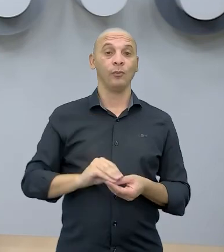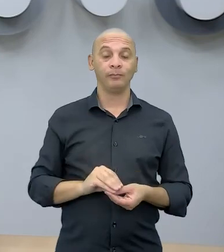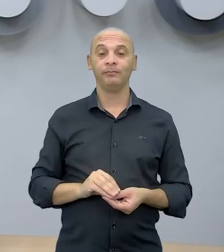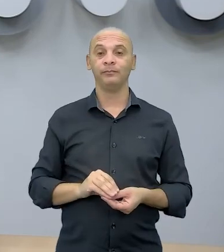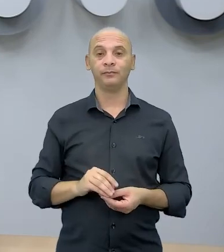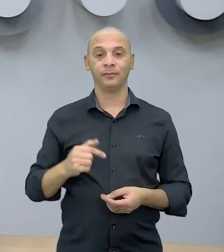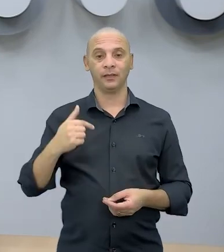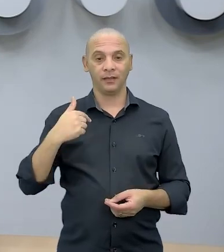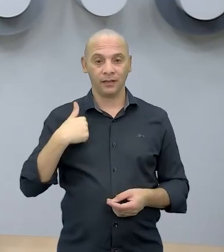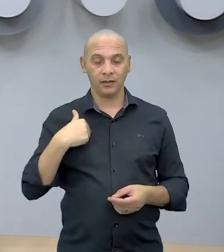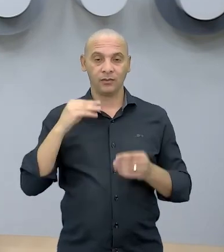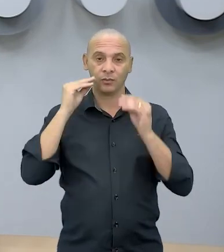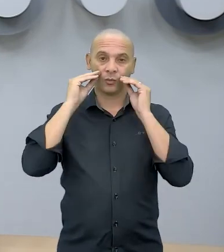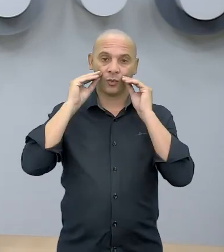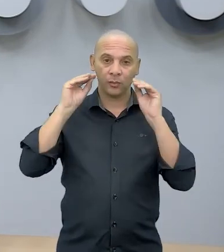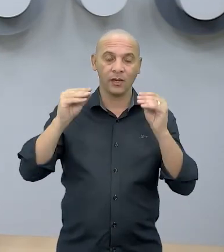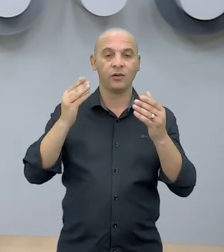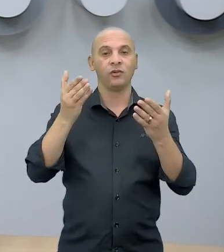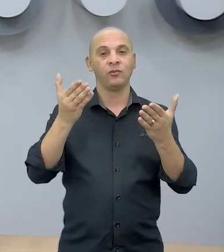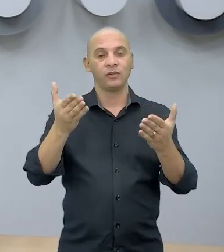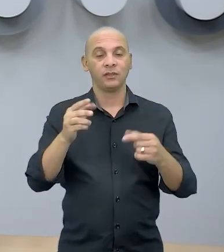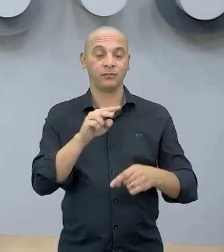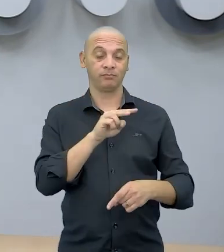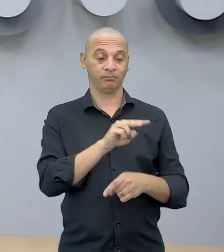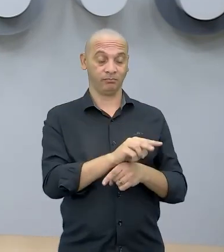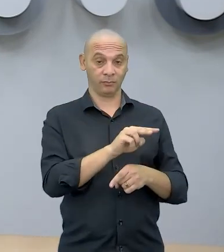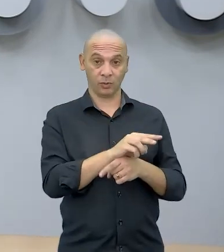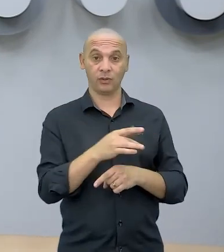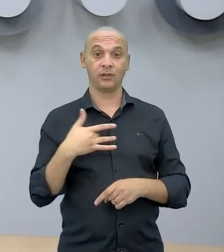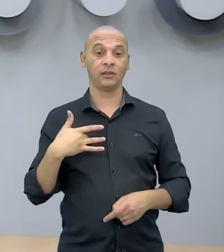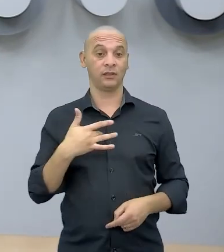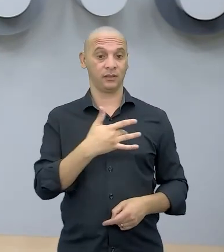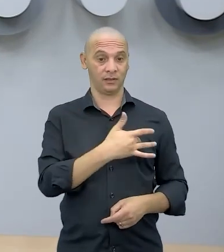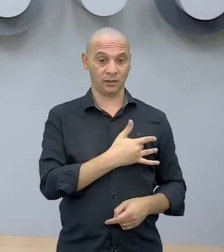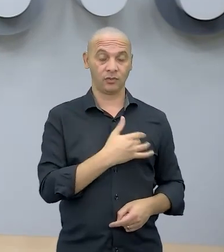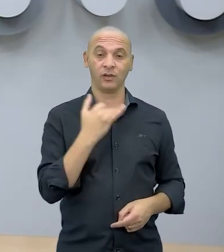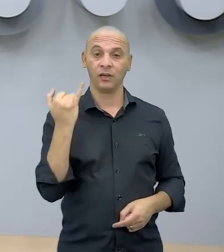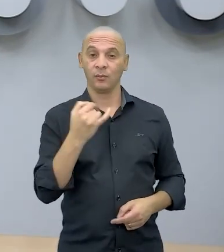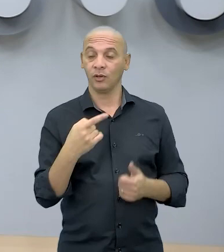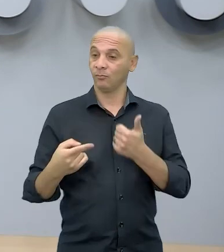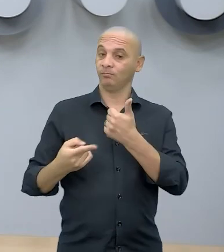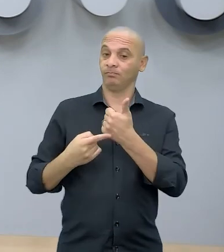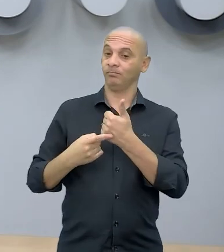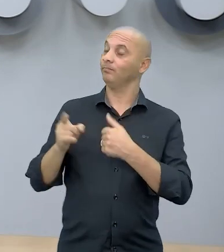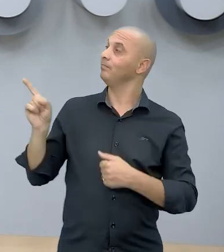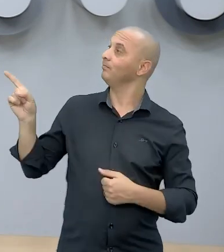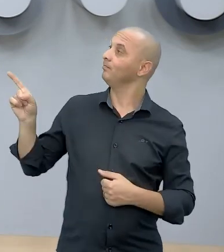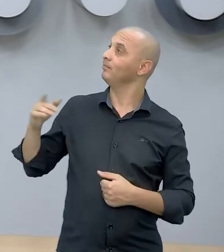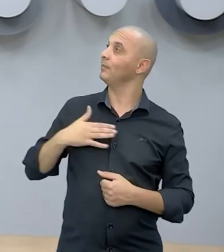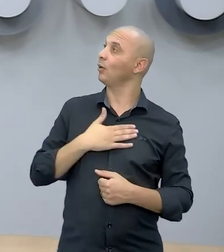Eu envio um beijo muito carinhoso. Cuidem-se muito. Não esqueçam de avaliar a aula de hoje, por